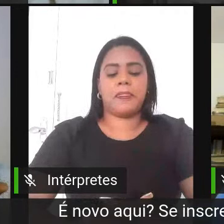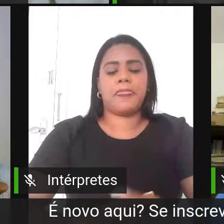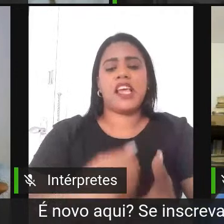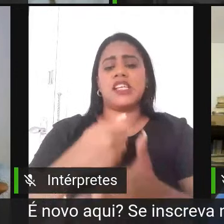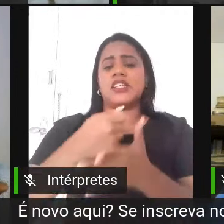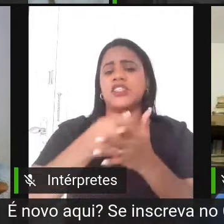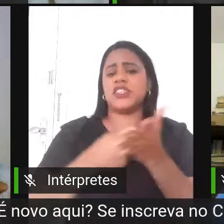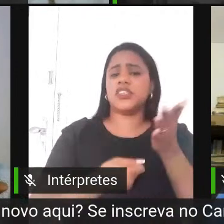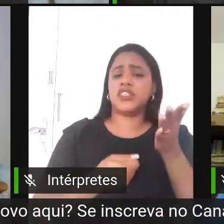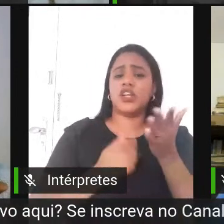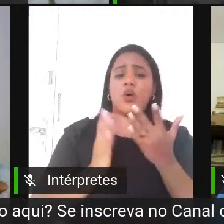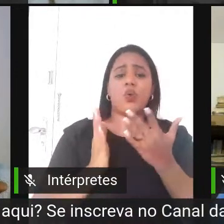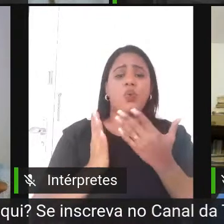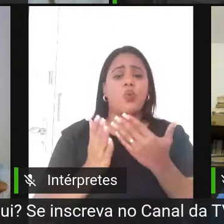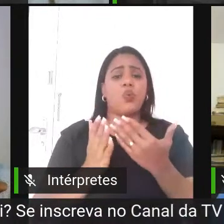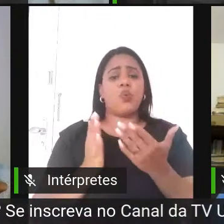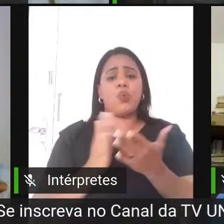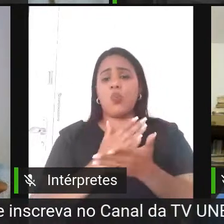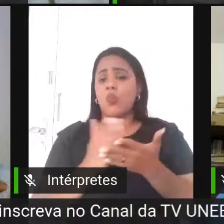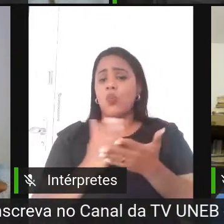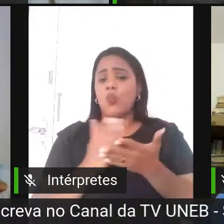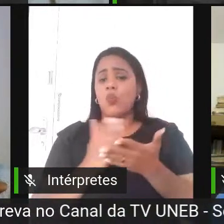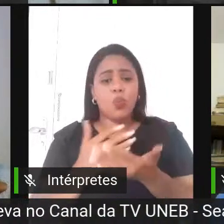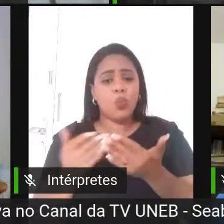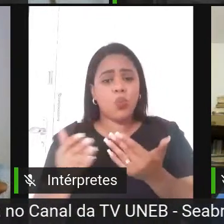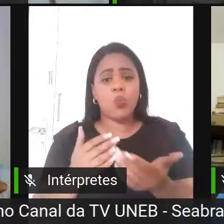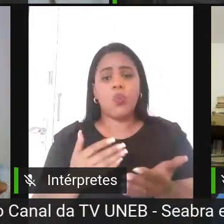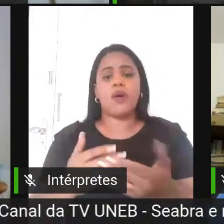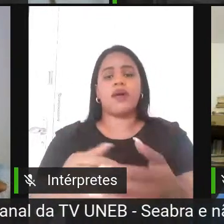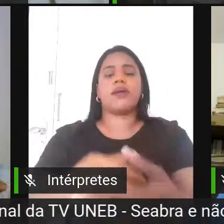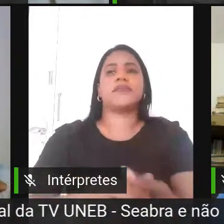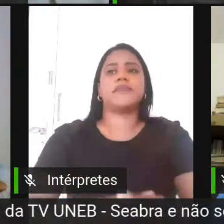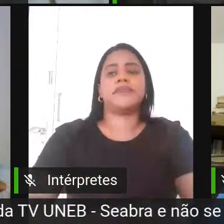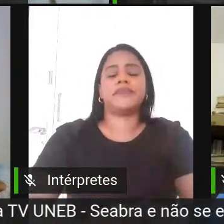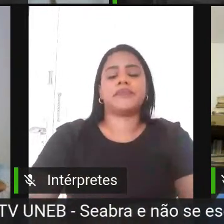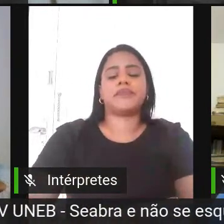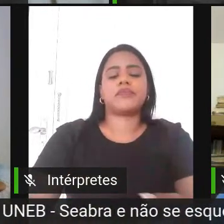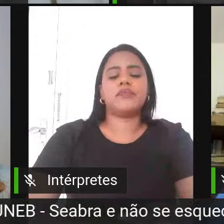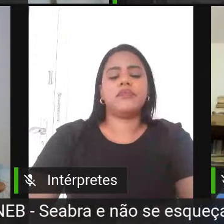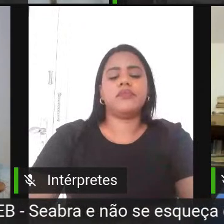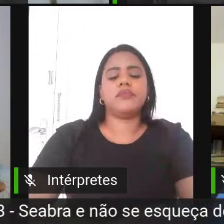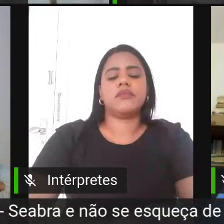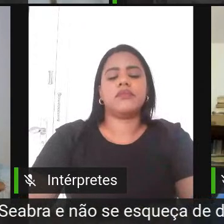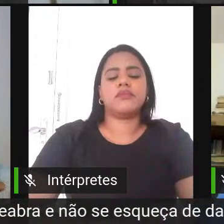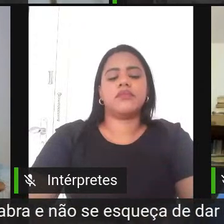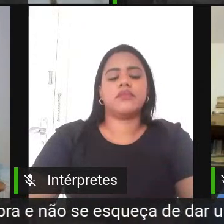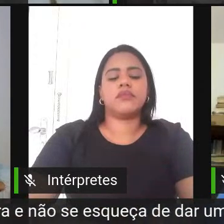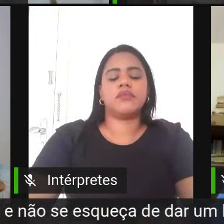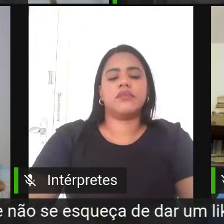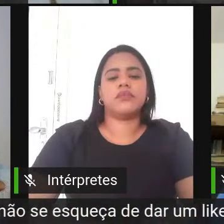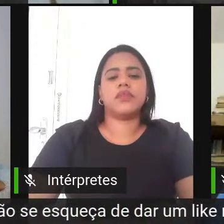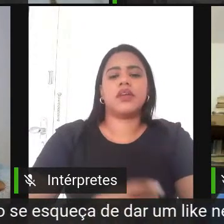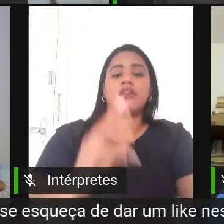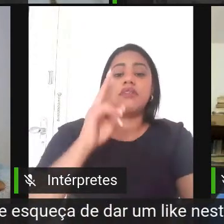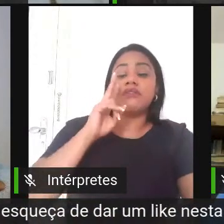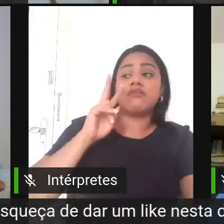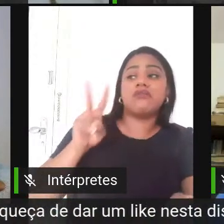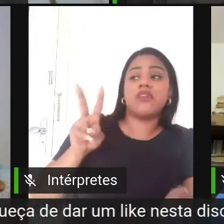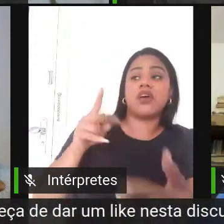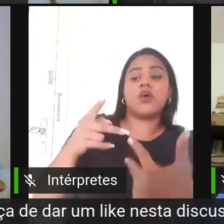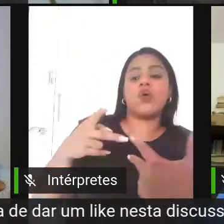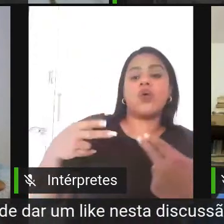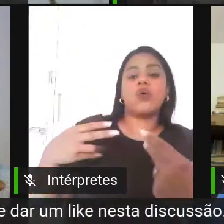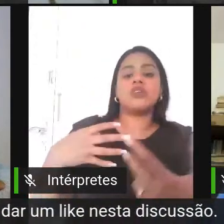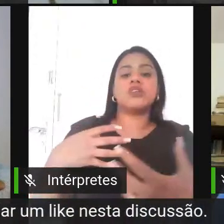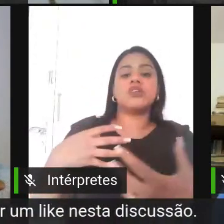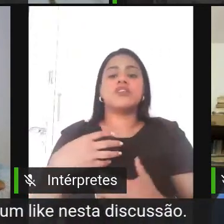são as nossas emoções, né, aquilo que nós ouvimos, que nós vemos, que nós sentimos, os nossos sentidos. E é muito por